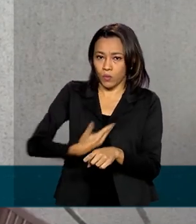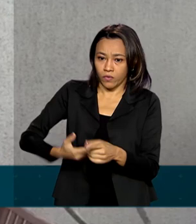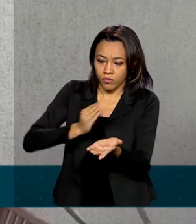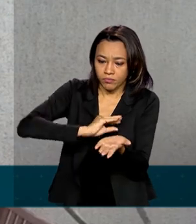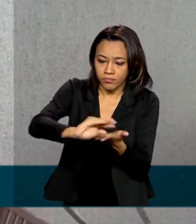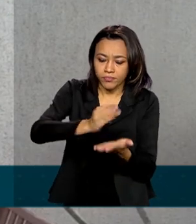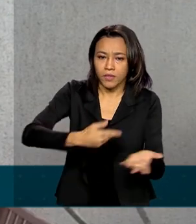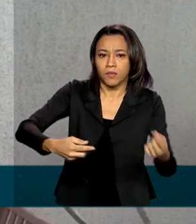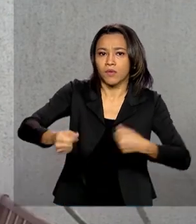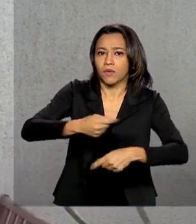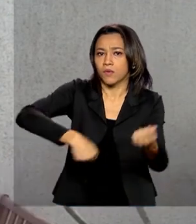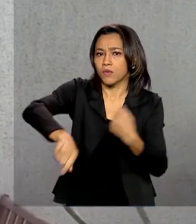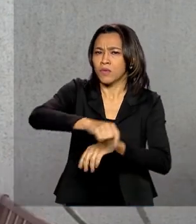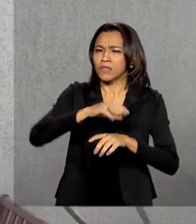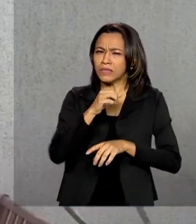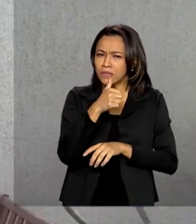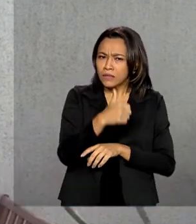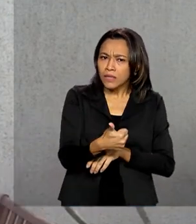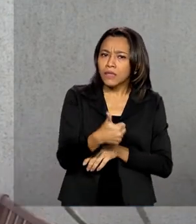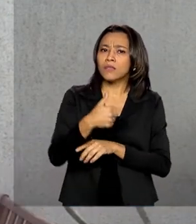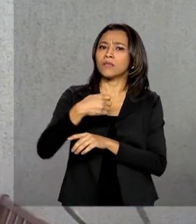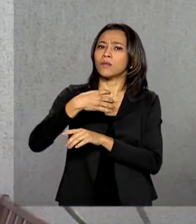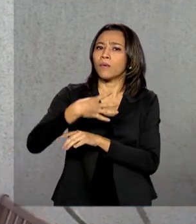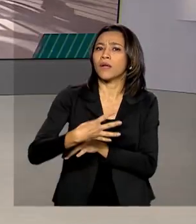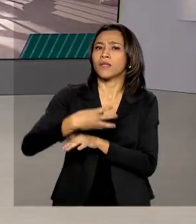141 bilhões de reais já foram liberados. aí